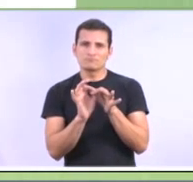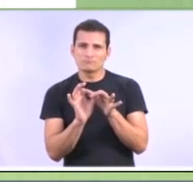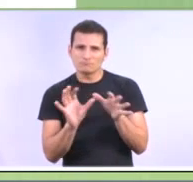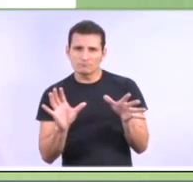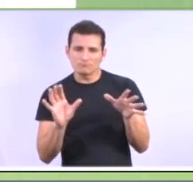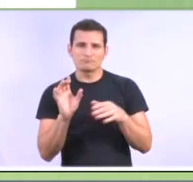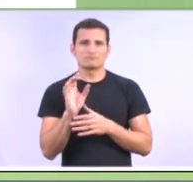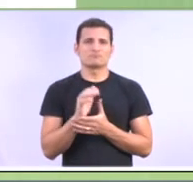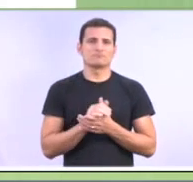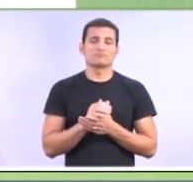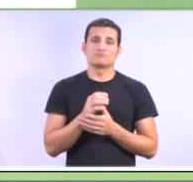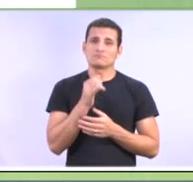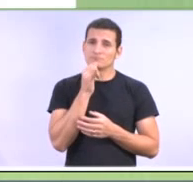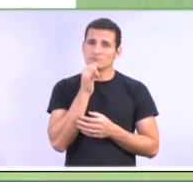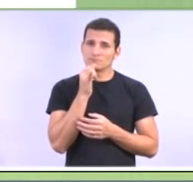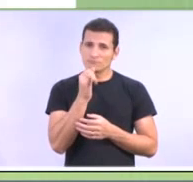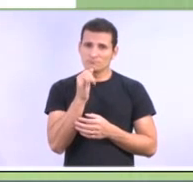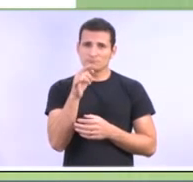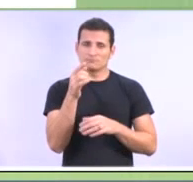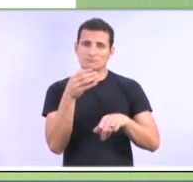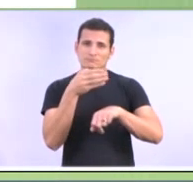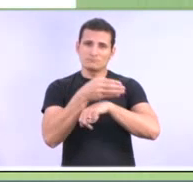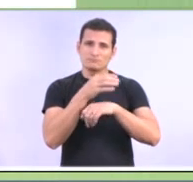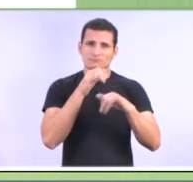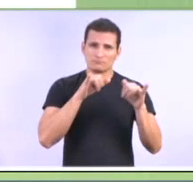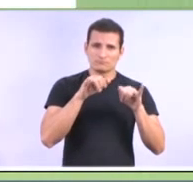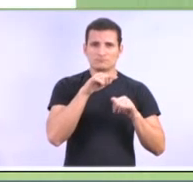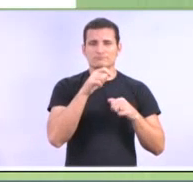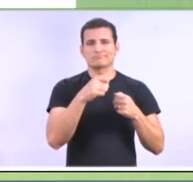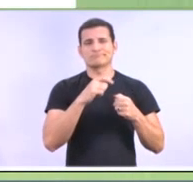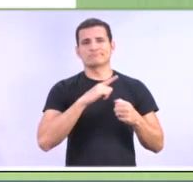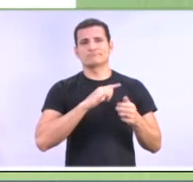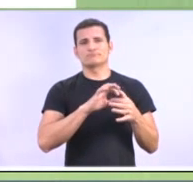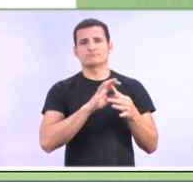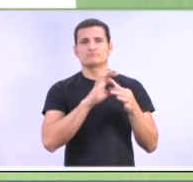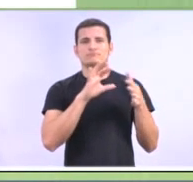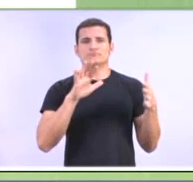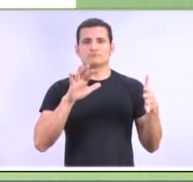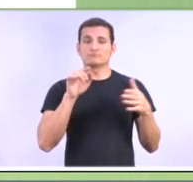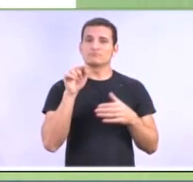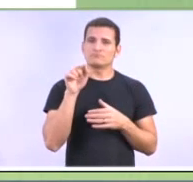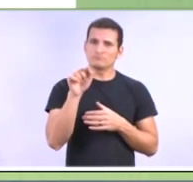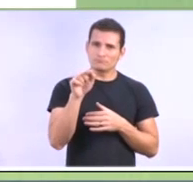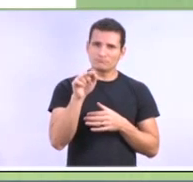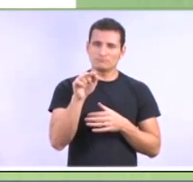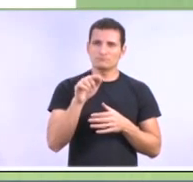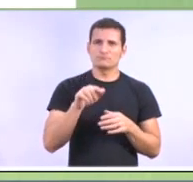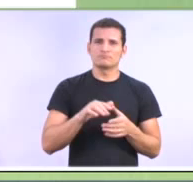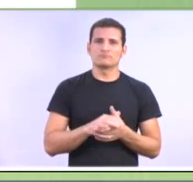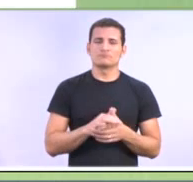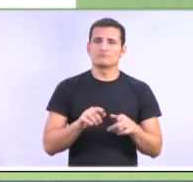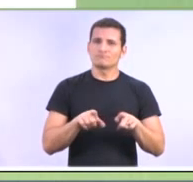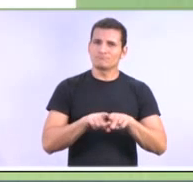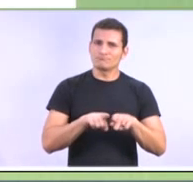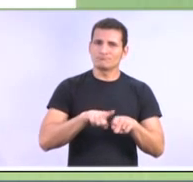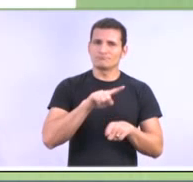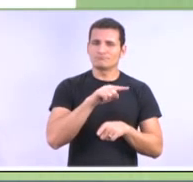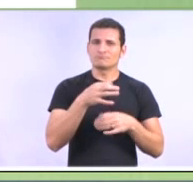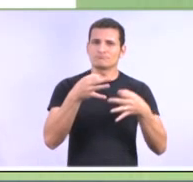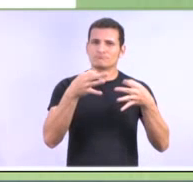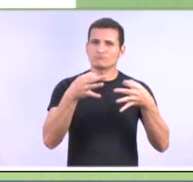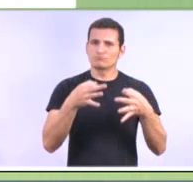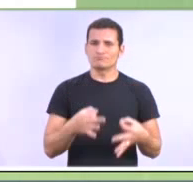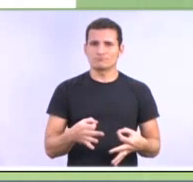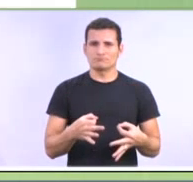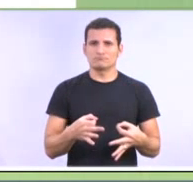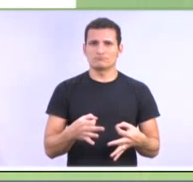acessar a informação, elas têm que estar disponível para vocês, elas têm que estar íntegra, tem que estar exatamente aquilo,